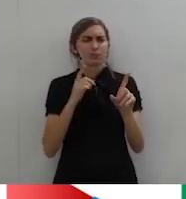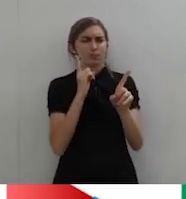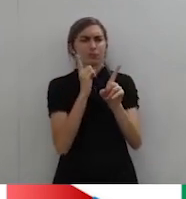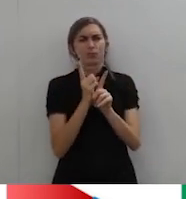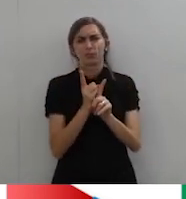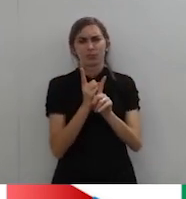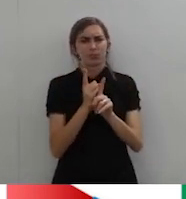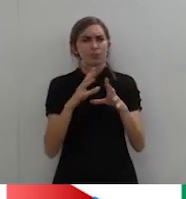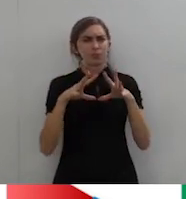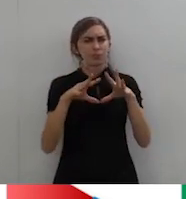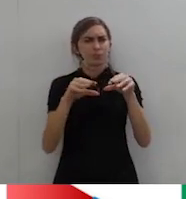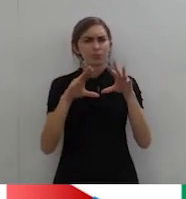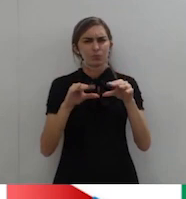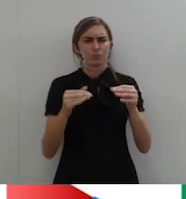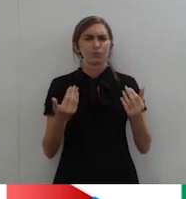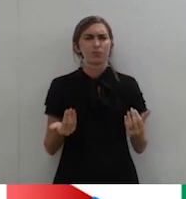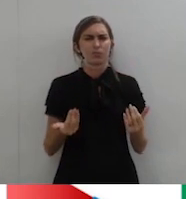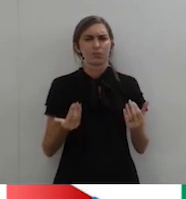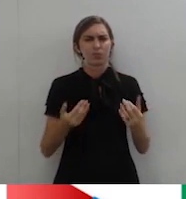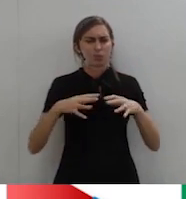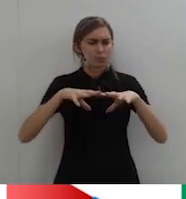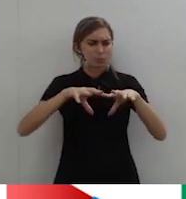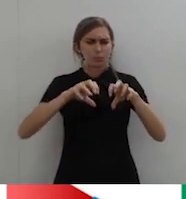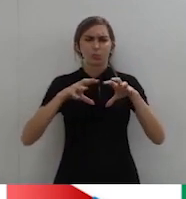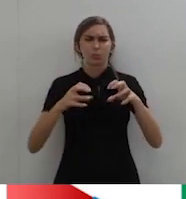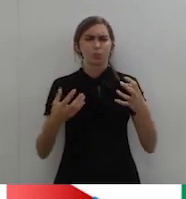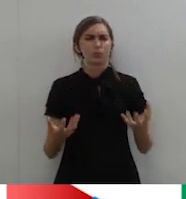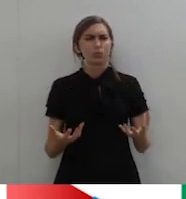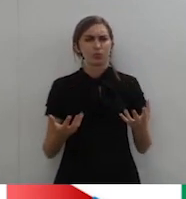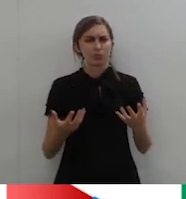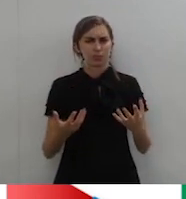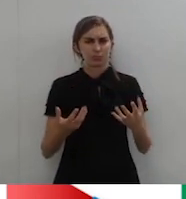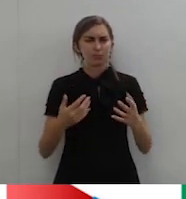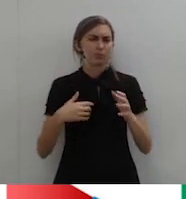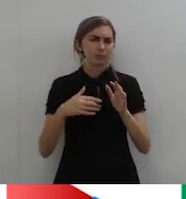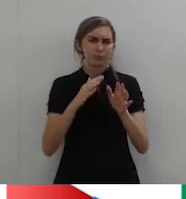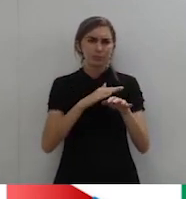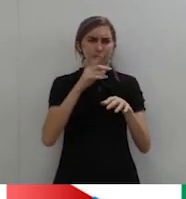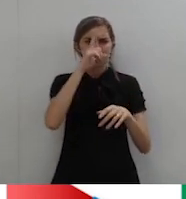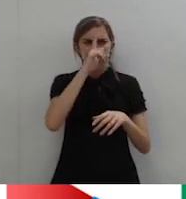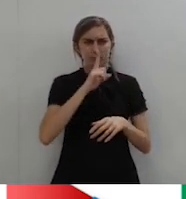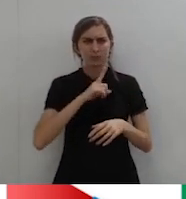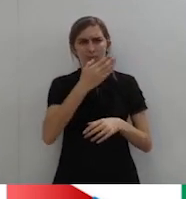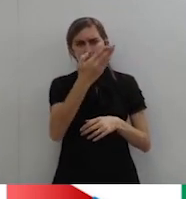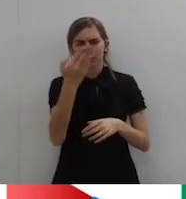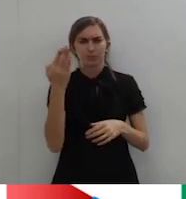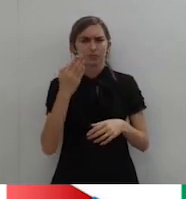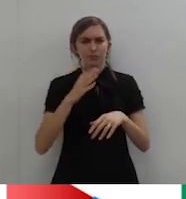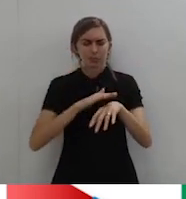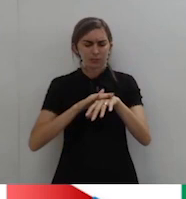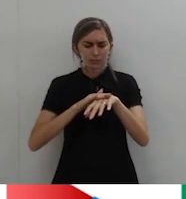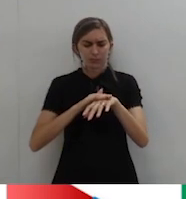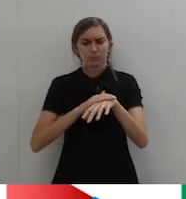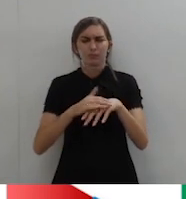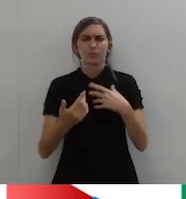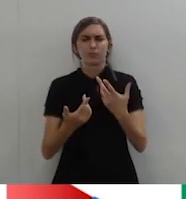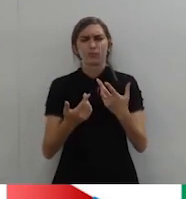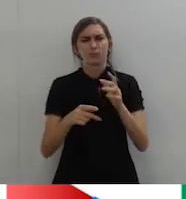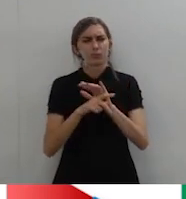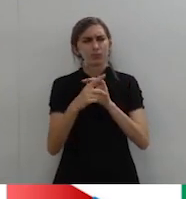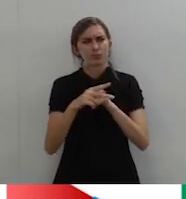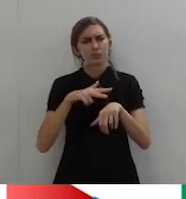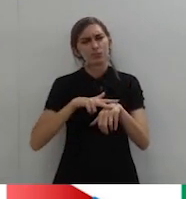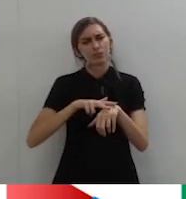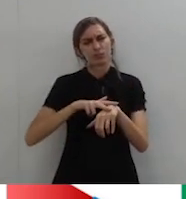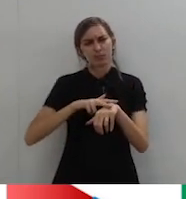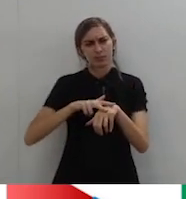vocês vão encontrar aí bucha de lavar prato, uma esponja de lavar prato. Né? A parte amarelinha, geralmente dela é a mais macia e a